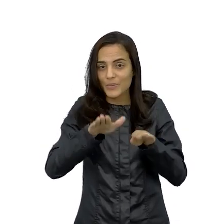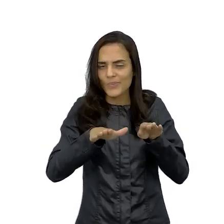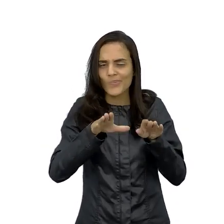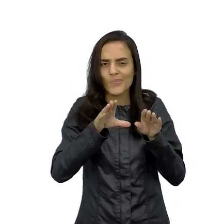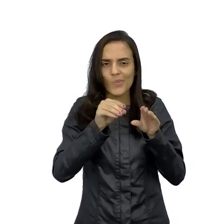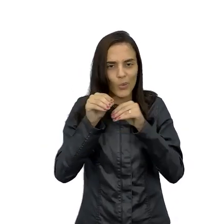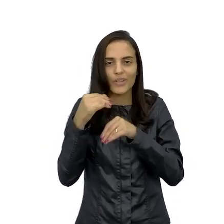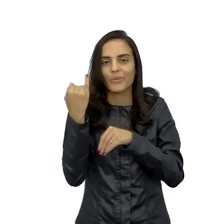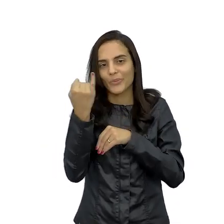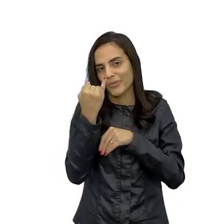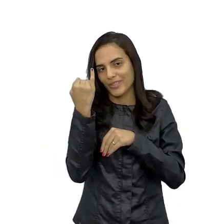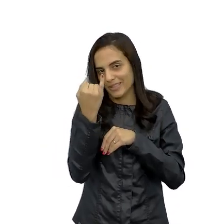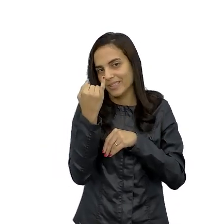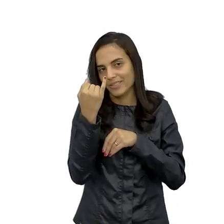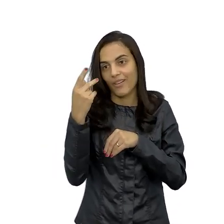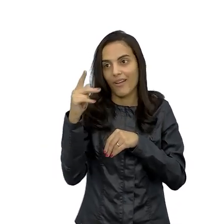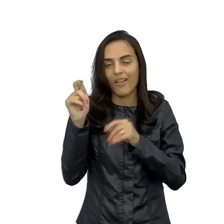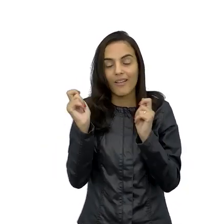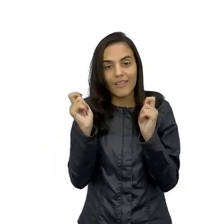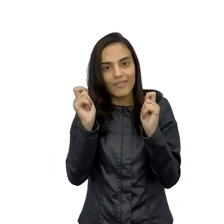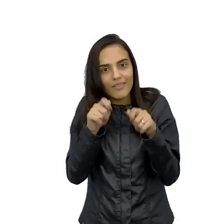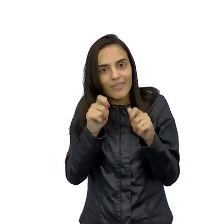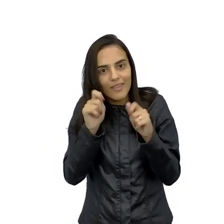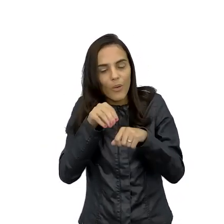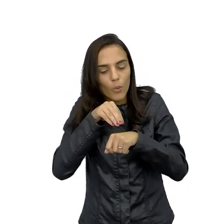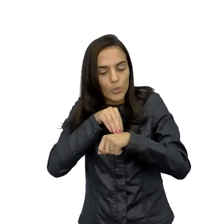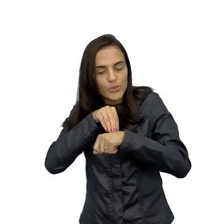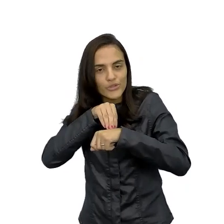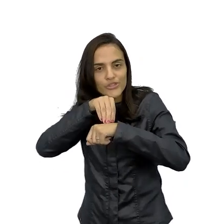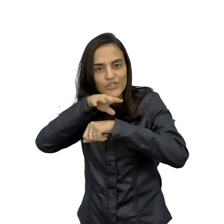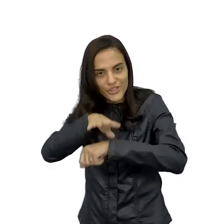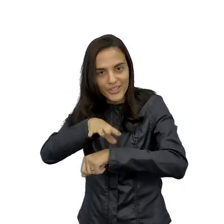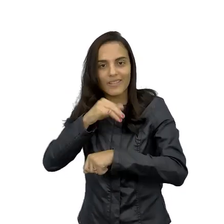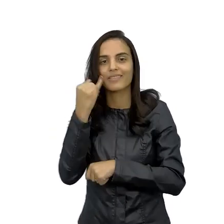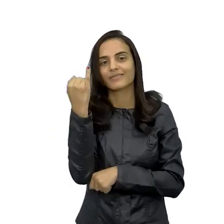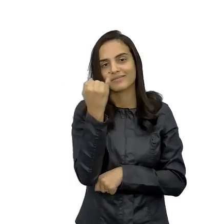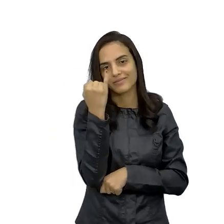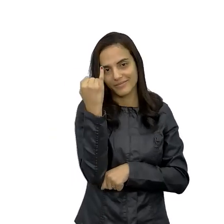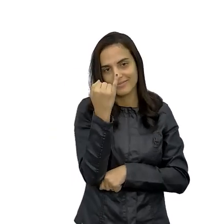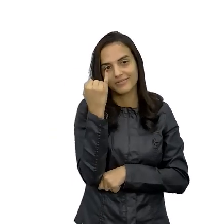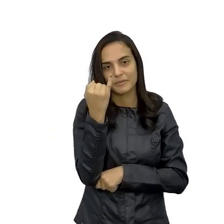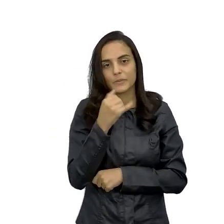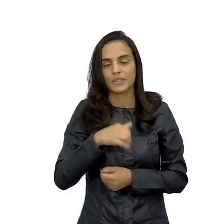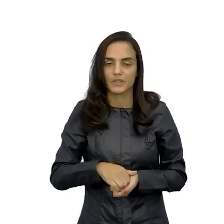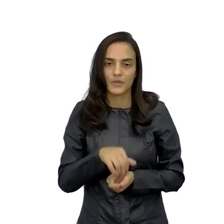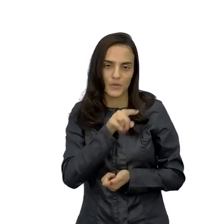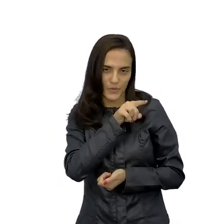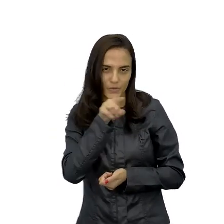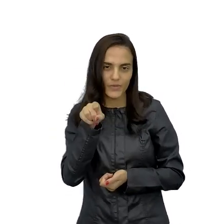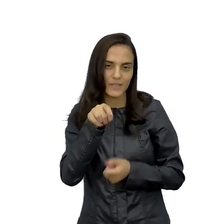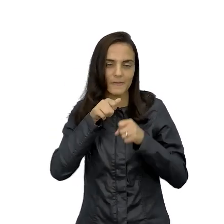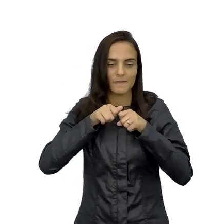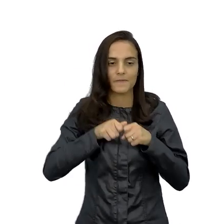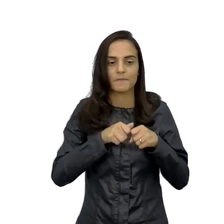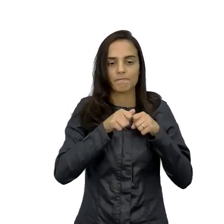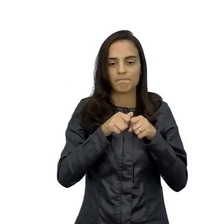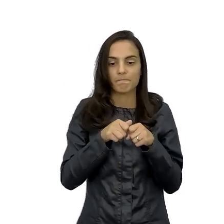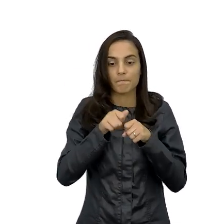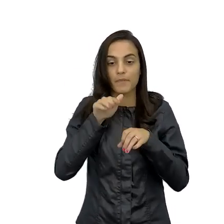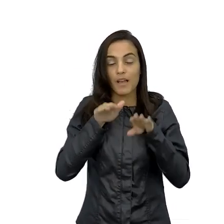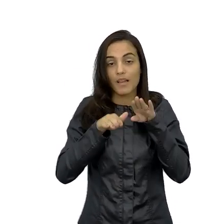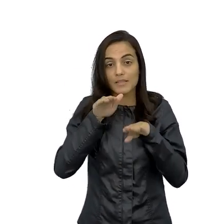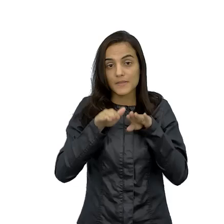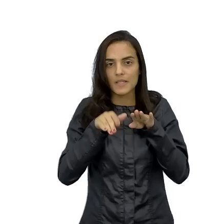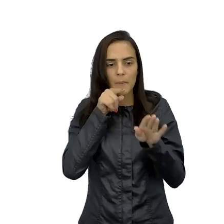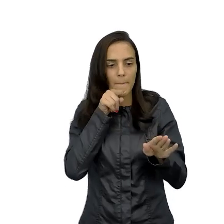super importantes e que elas dão dicas importantes para a intervenção que você vai estar fazendo, né? Às vezes,